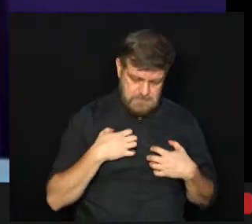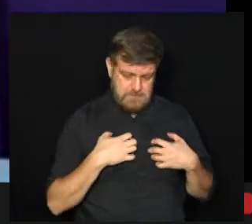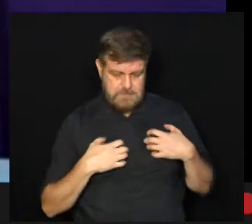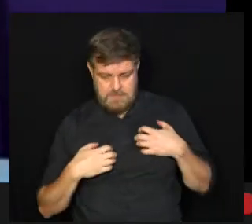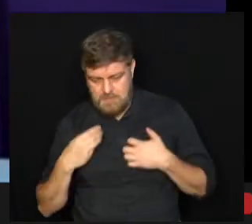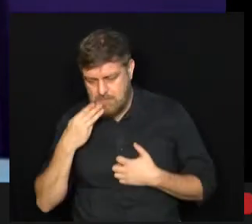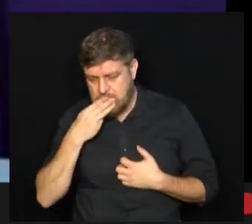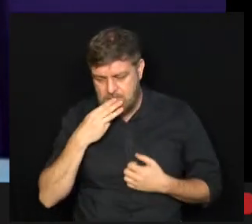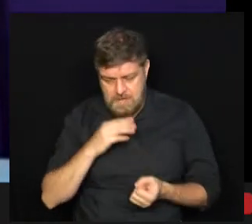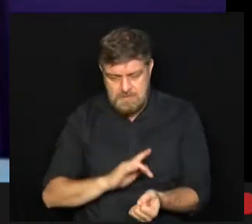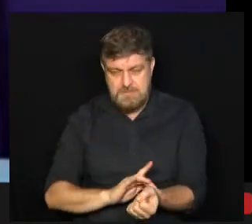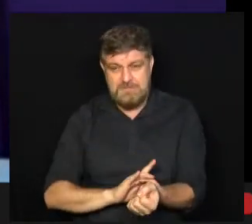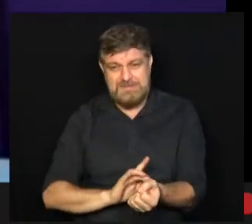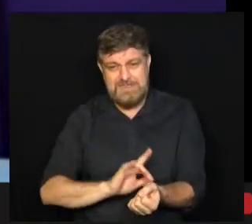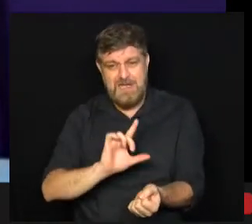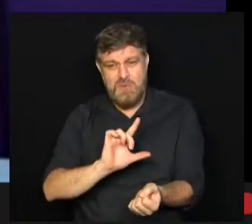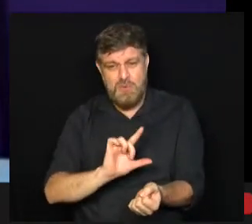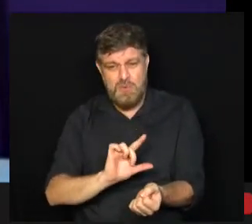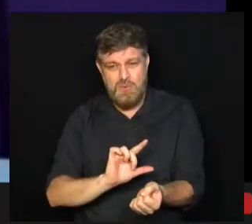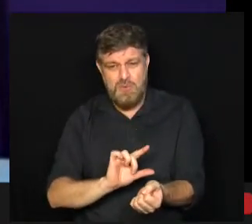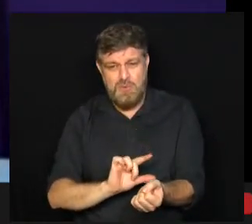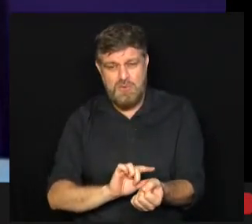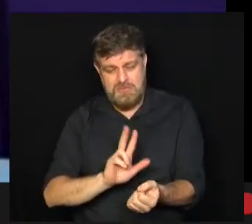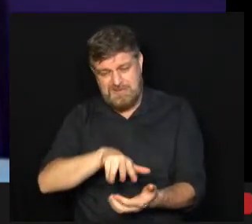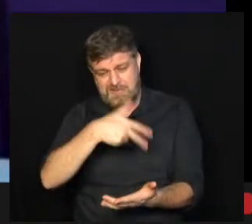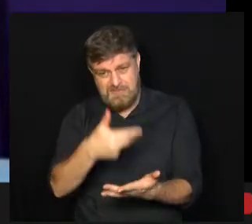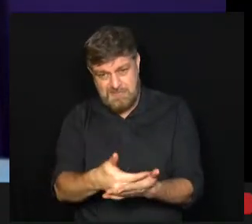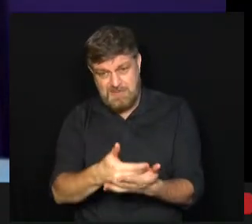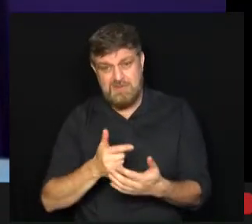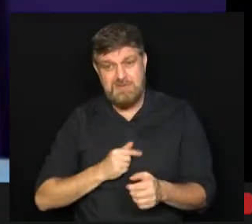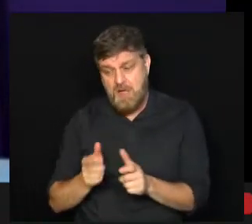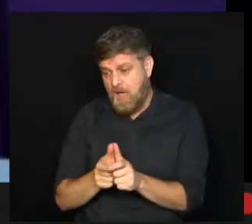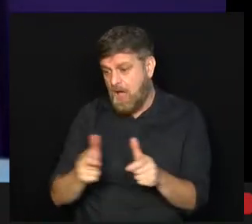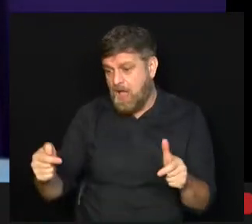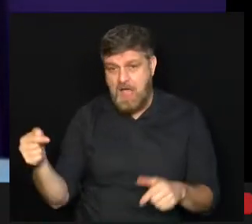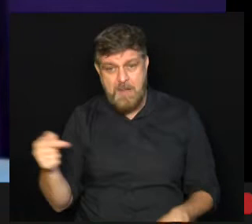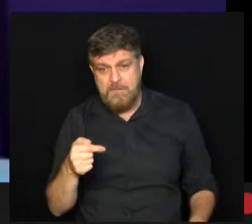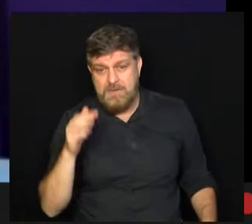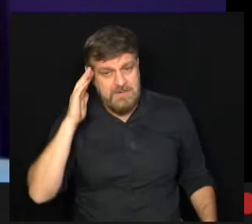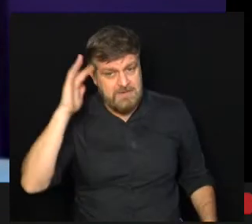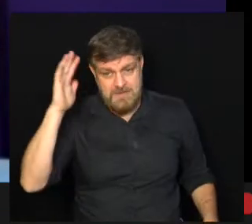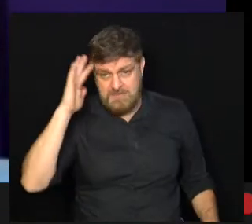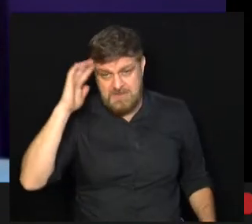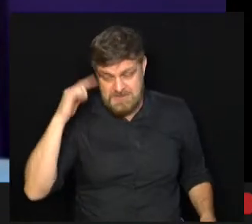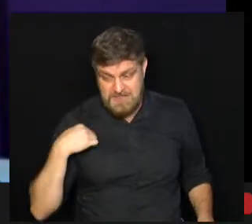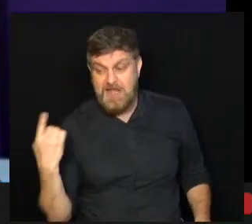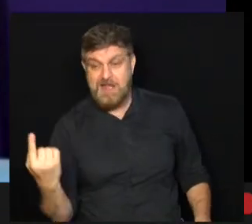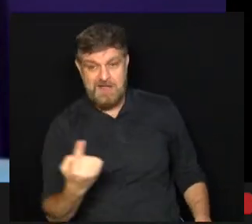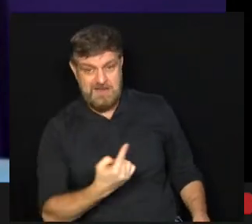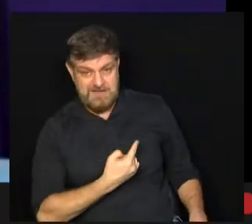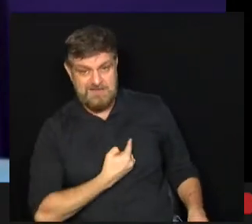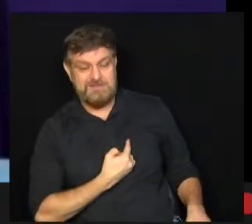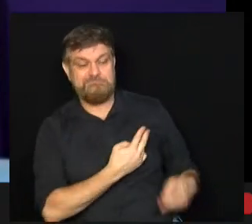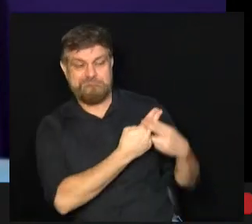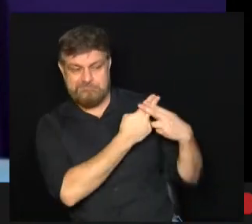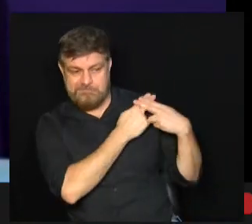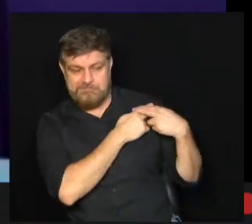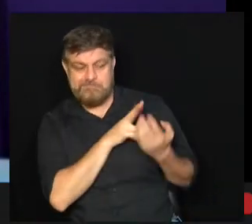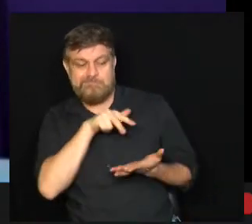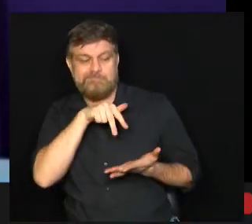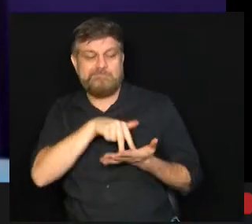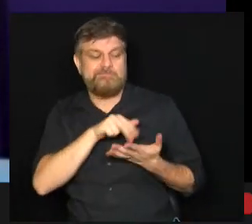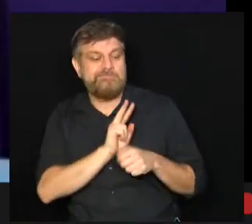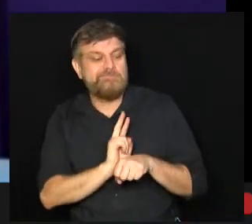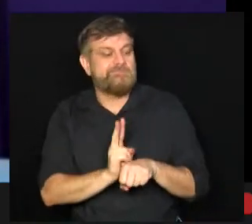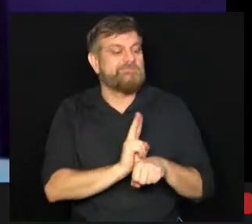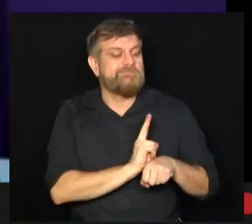como vocês falaram, na verdade, a maioria dos passageiros nem imaginam a importância do comissário estar lá.